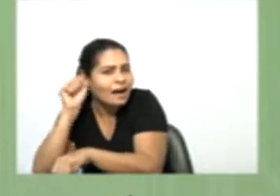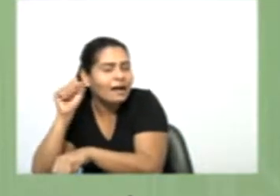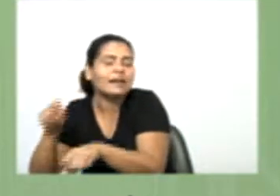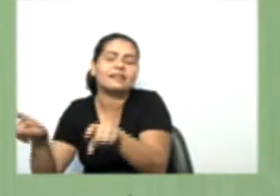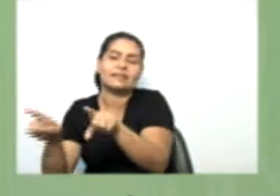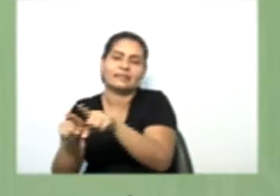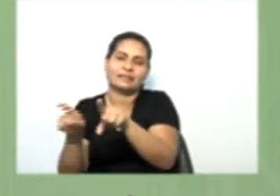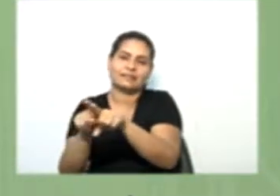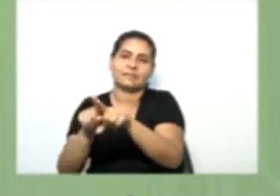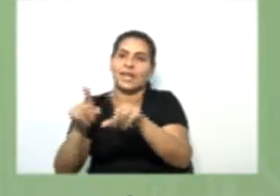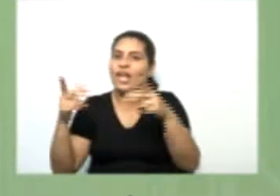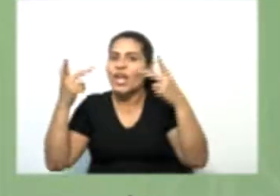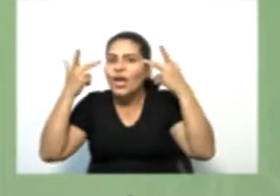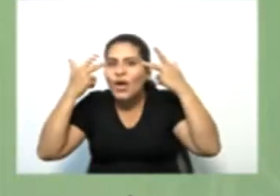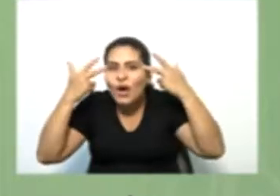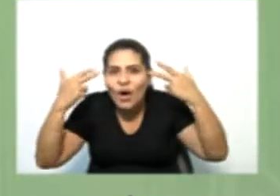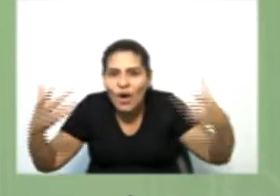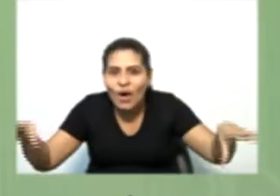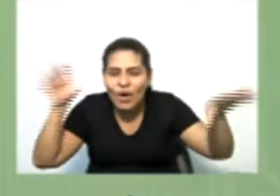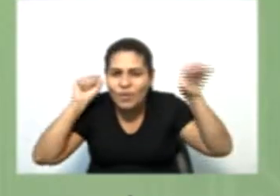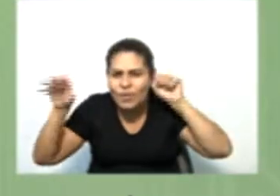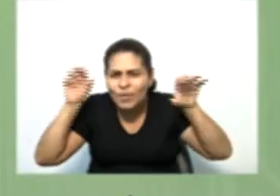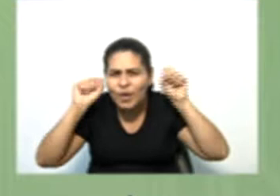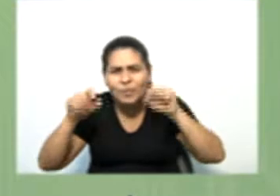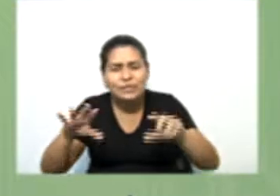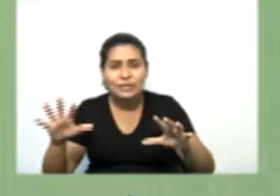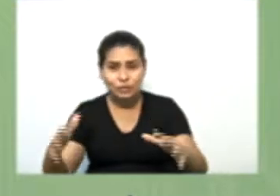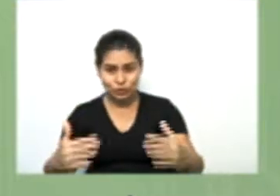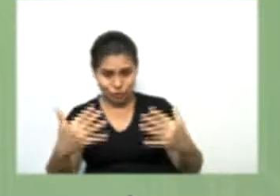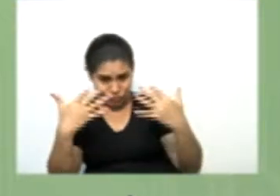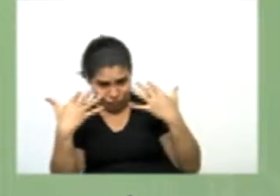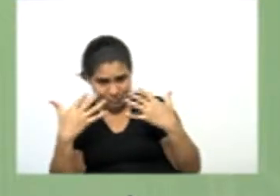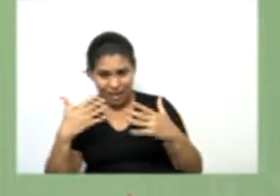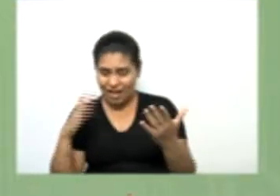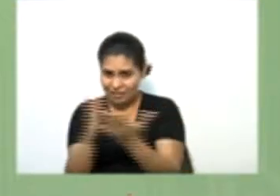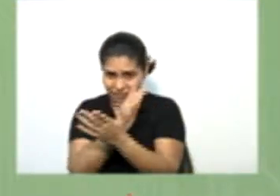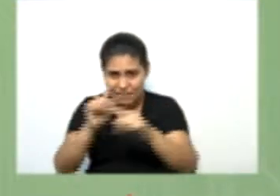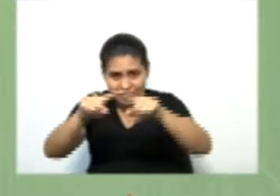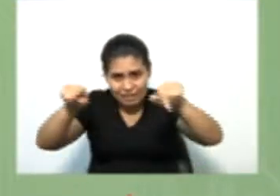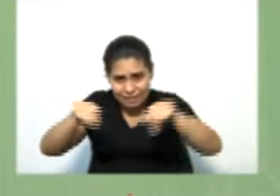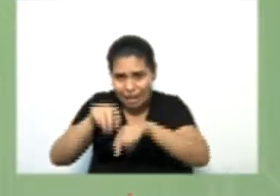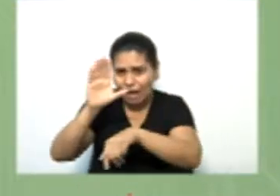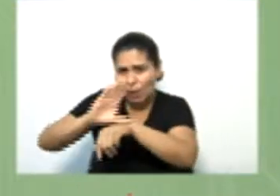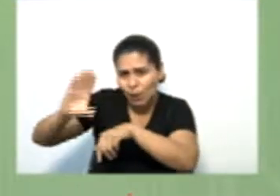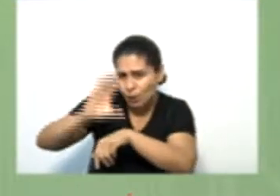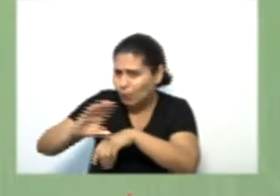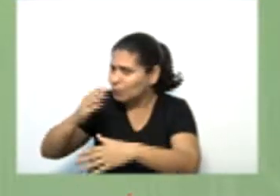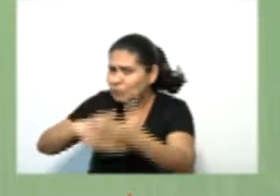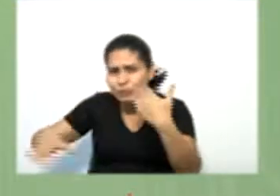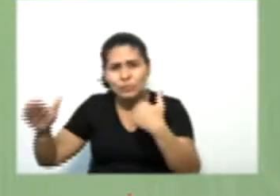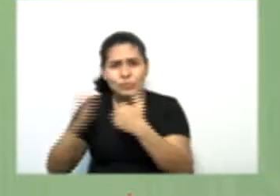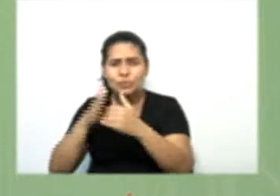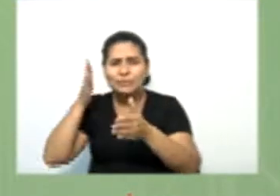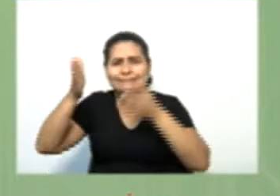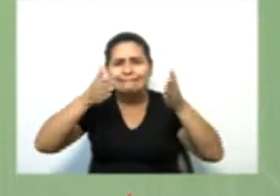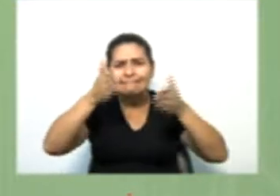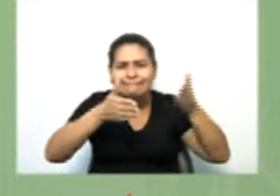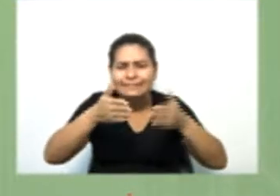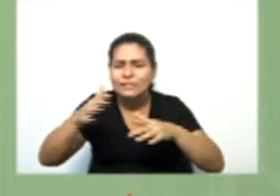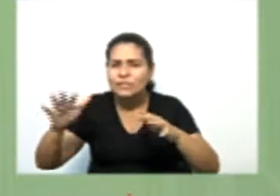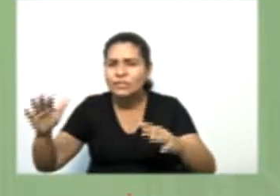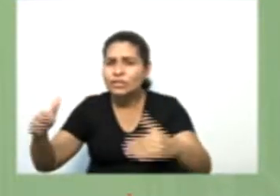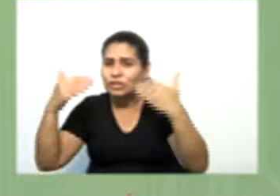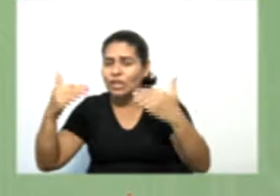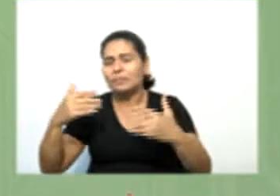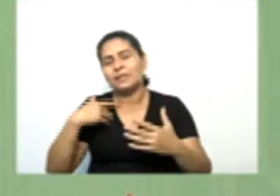um ouvinte nato. Por isso que eu chamo a atenção até na sala de aula, nos cursos, em todo lugar.